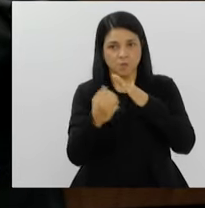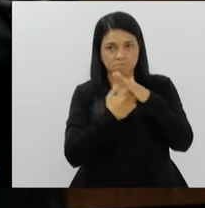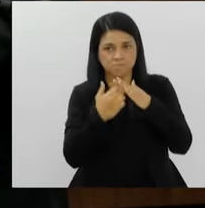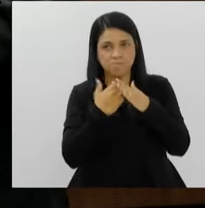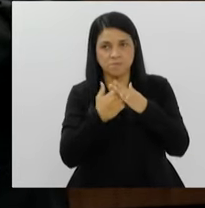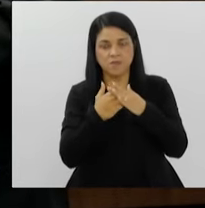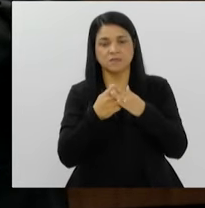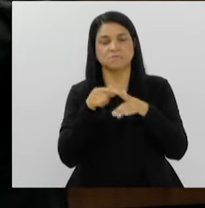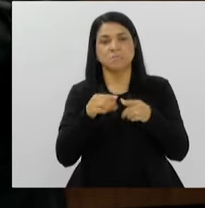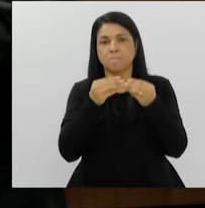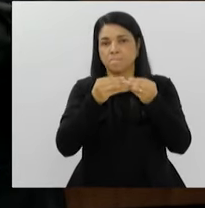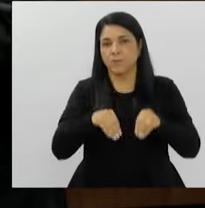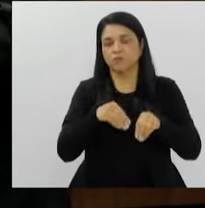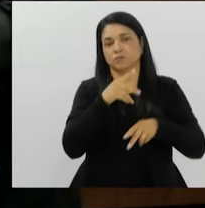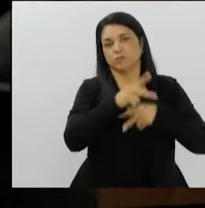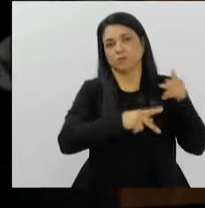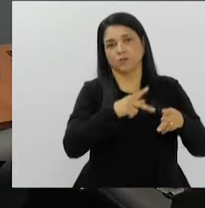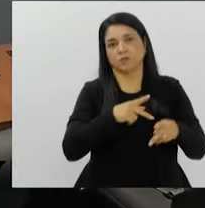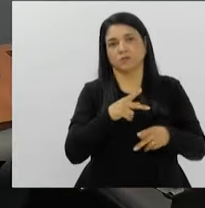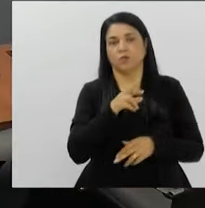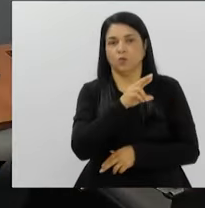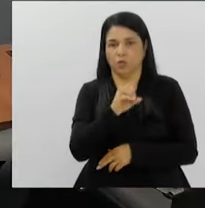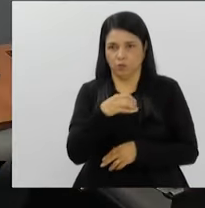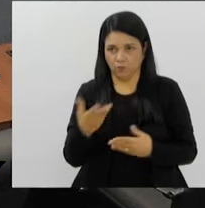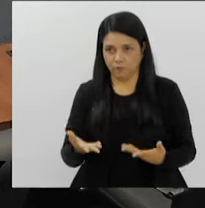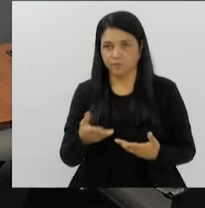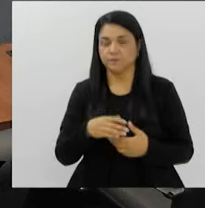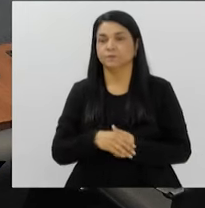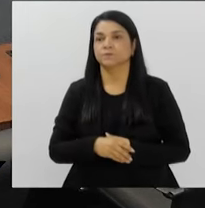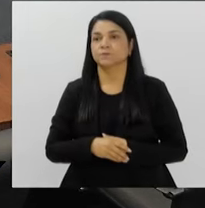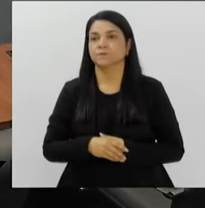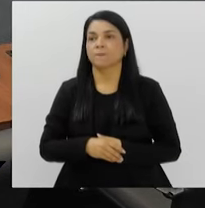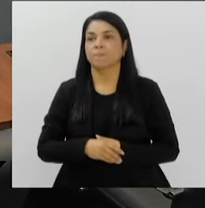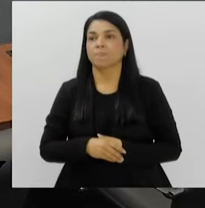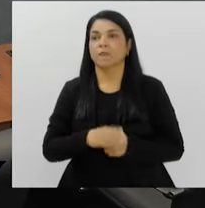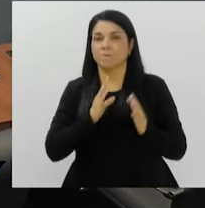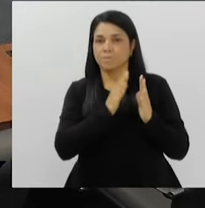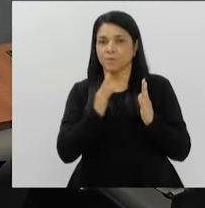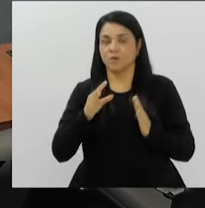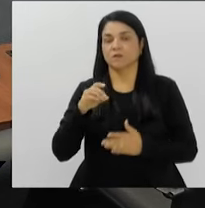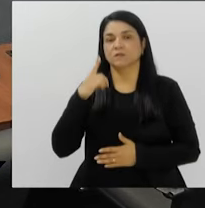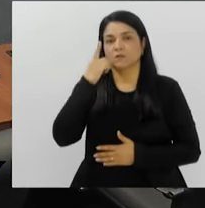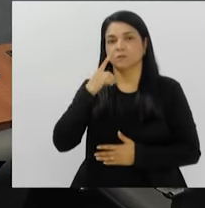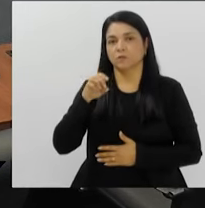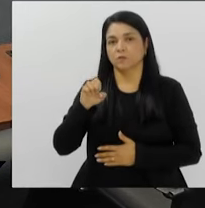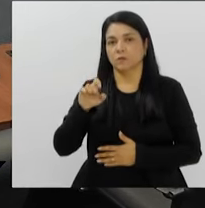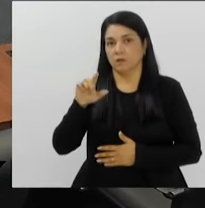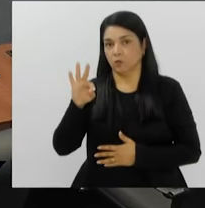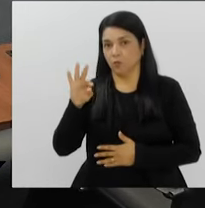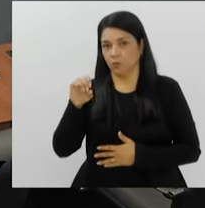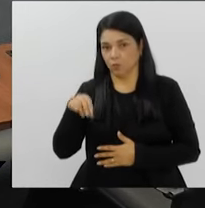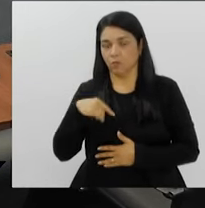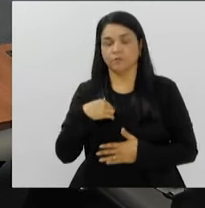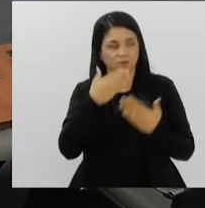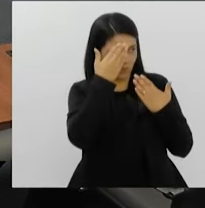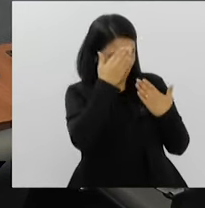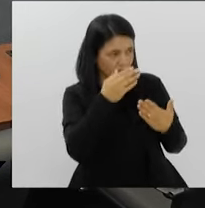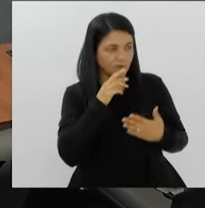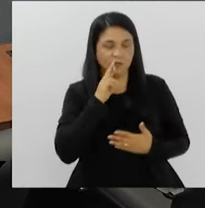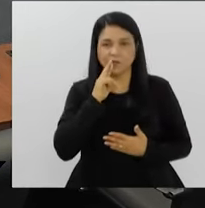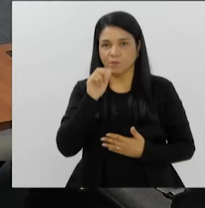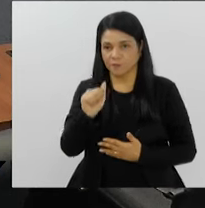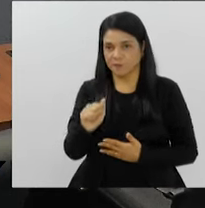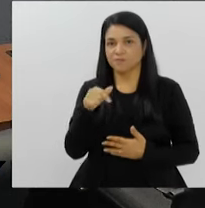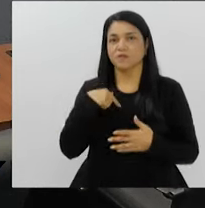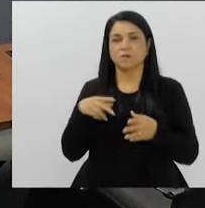trabalhadora, a população que sofre. Muito obrigado, presidente. Presidente, deputado, pela ordem, rapidamente. Triste. Obrigado, Rodrigo Amorim. Pegou uma parte aqui também nessa